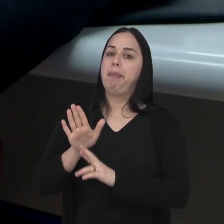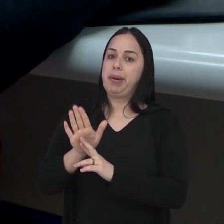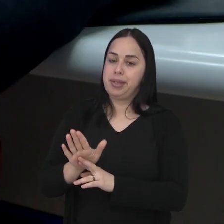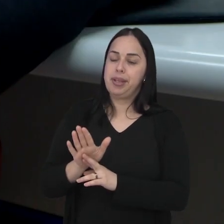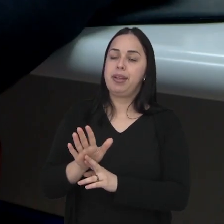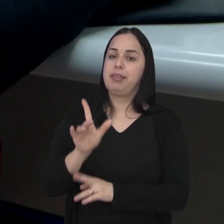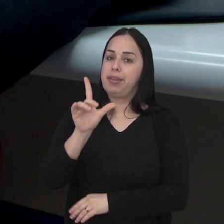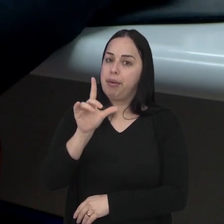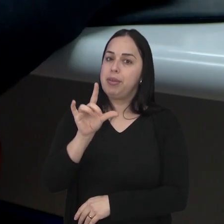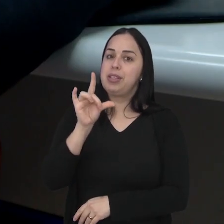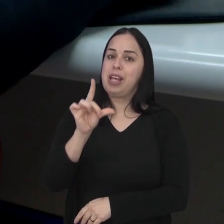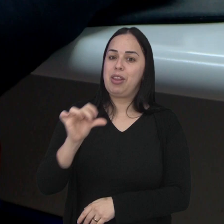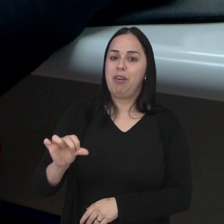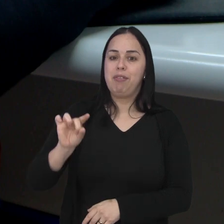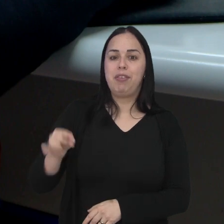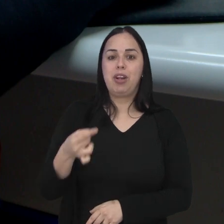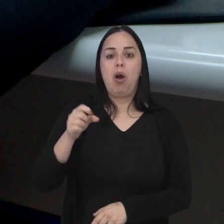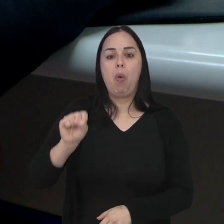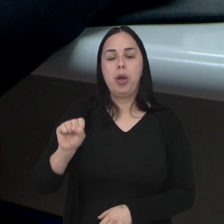representam a maior parte,